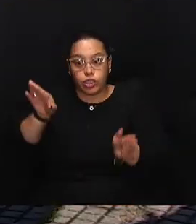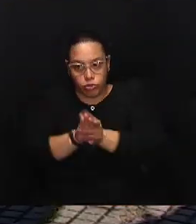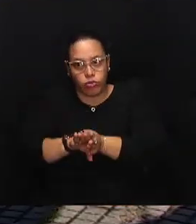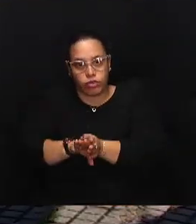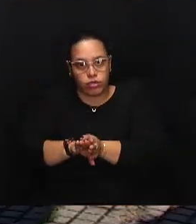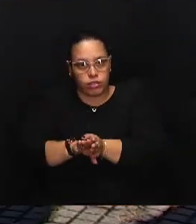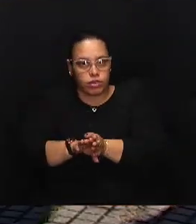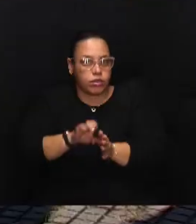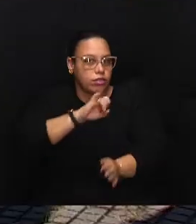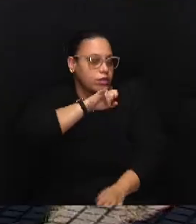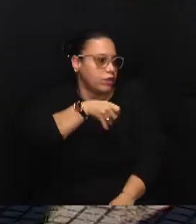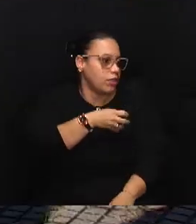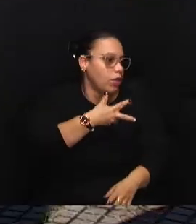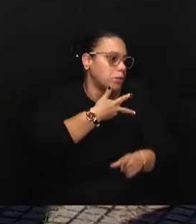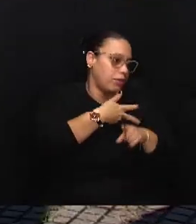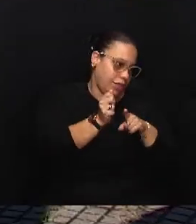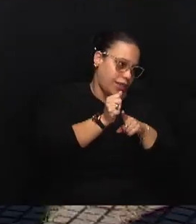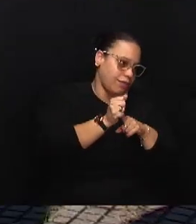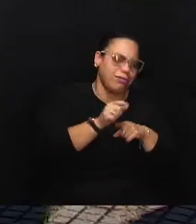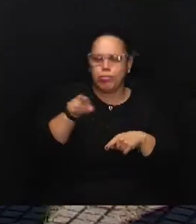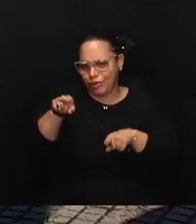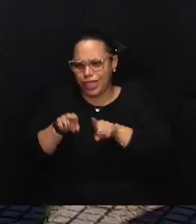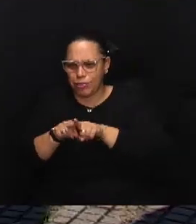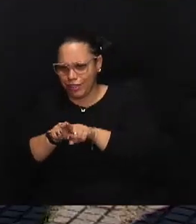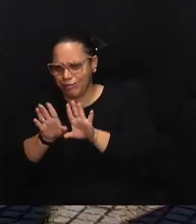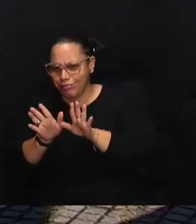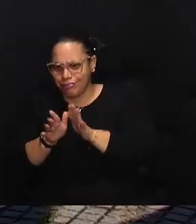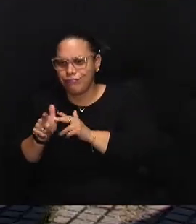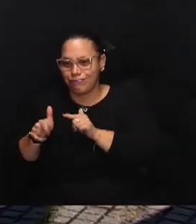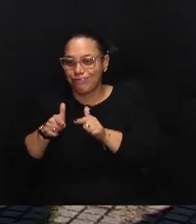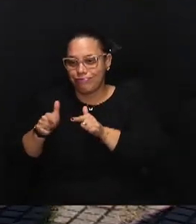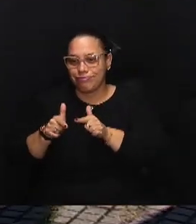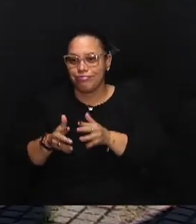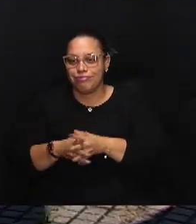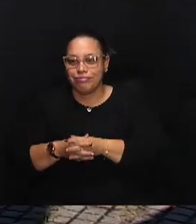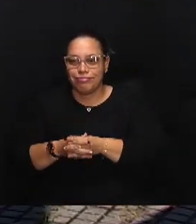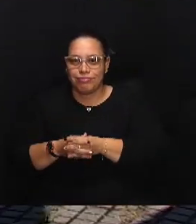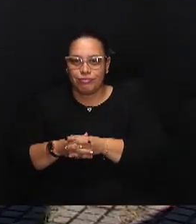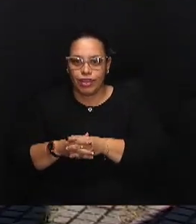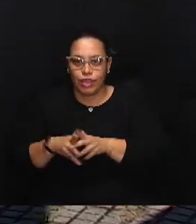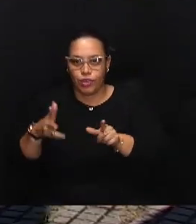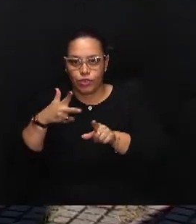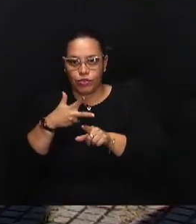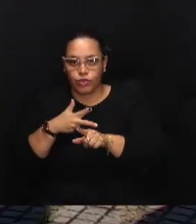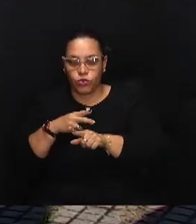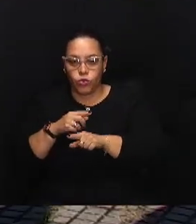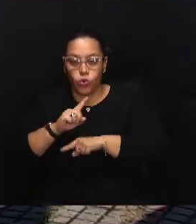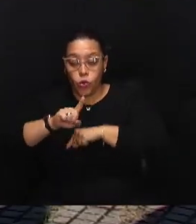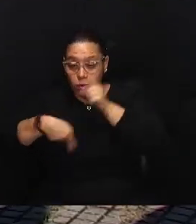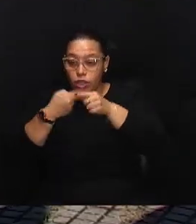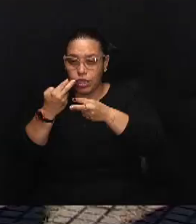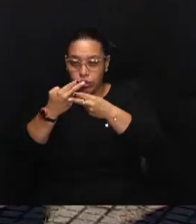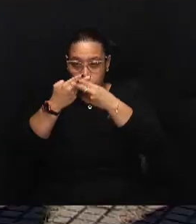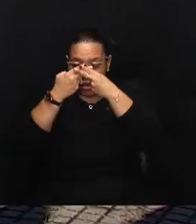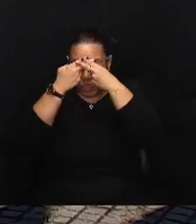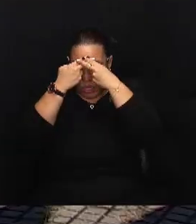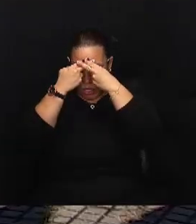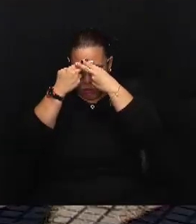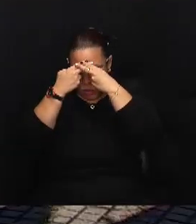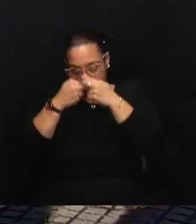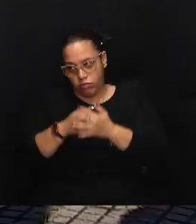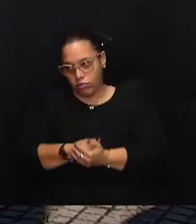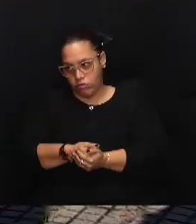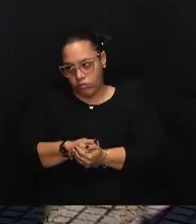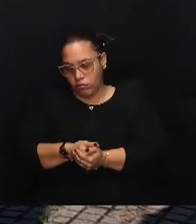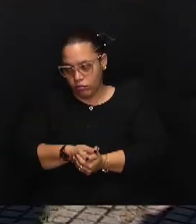uma chance também para vencer isso. Também tem. A gente trabalha com superação de vários traumas. Mas então, quando